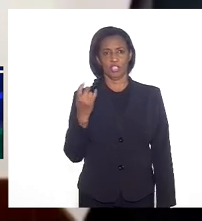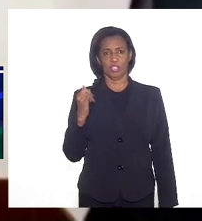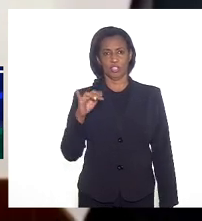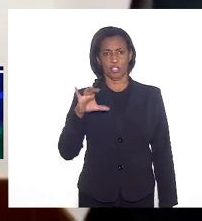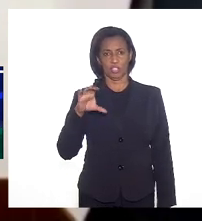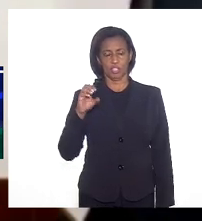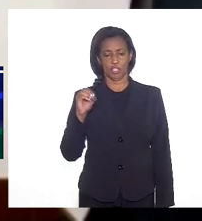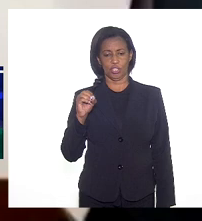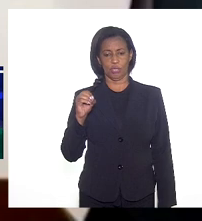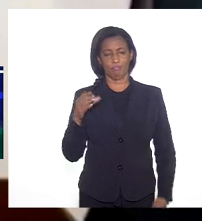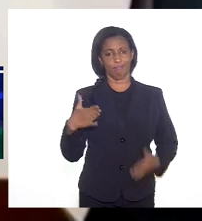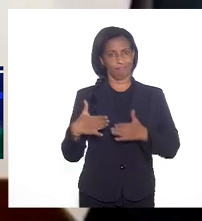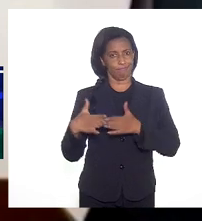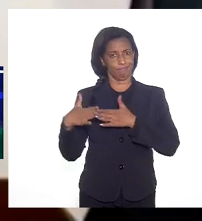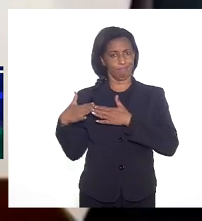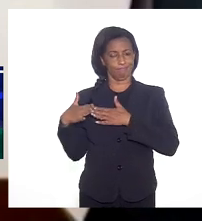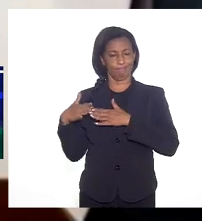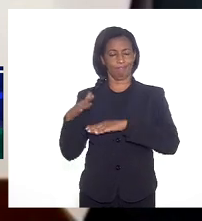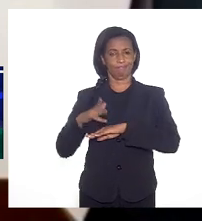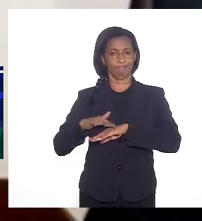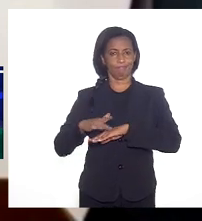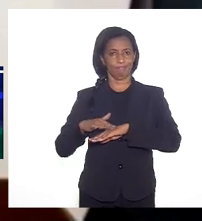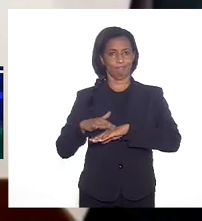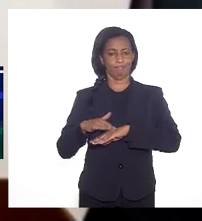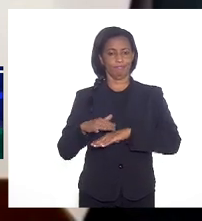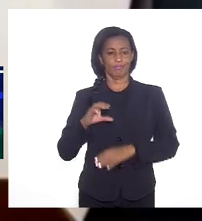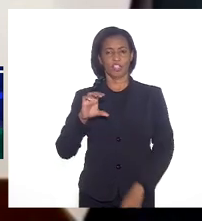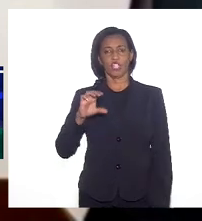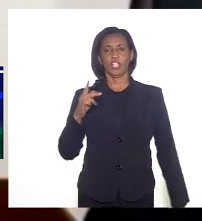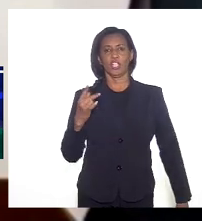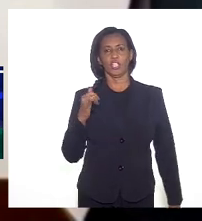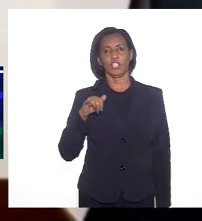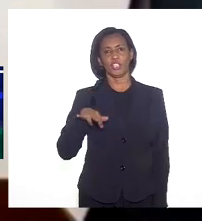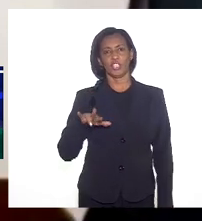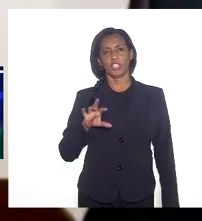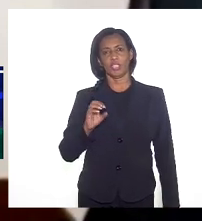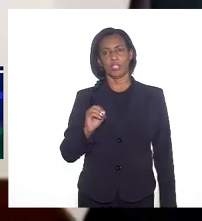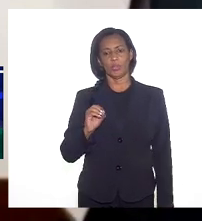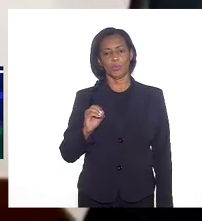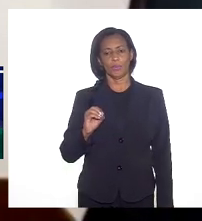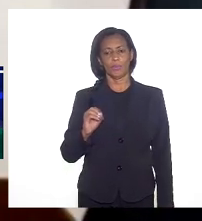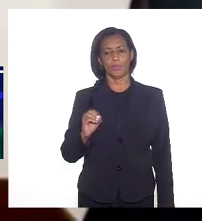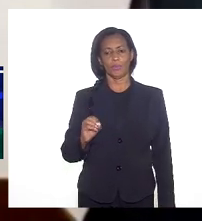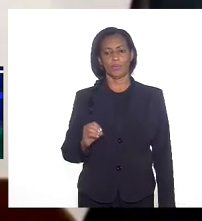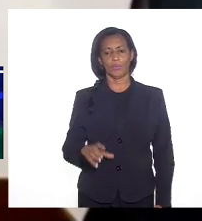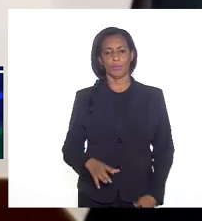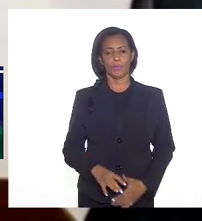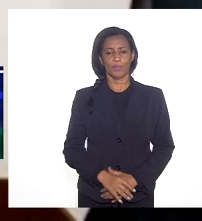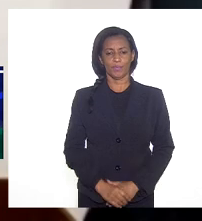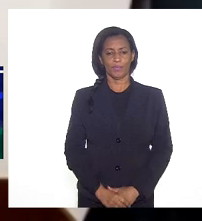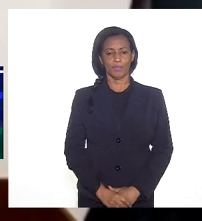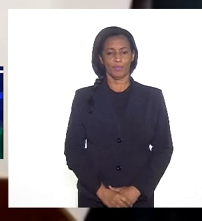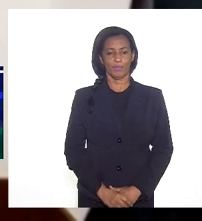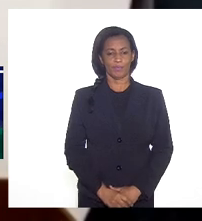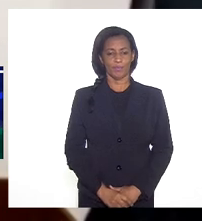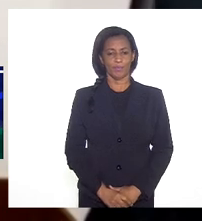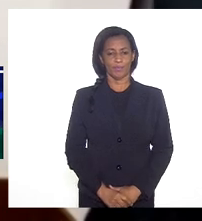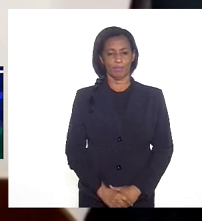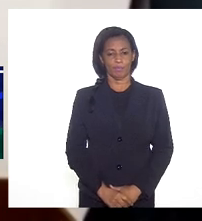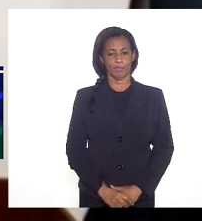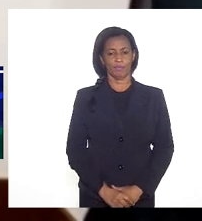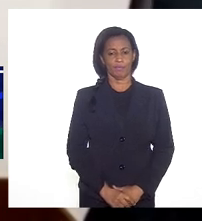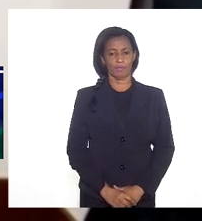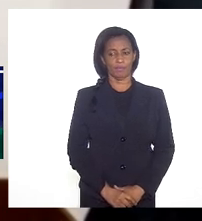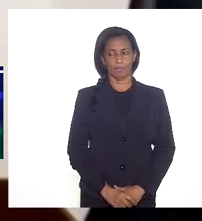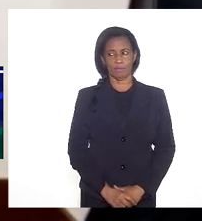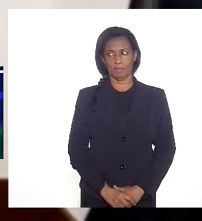está de licenciado deputado Chico deputado Chiquinho da Mangueira deputado Chiquinho da Mangueira